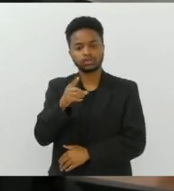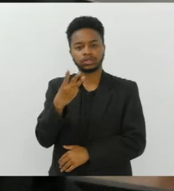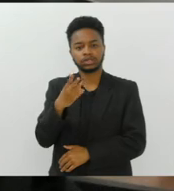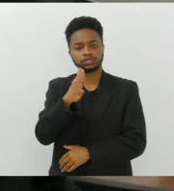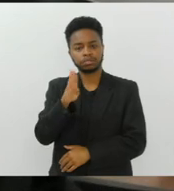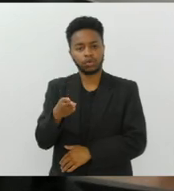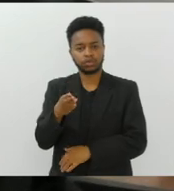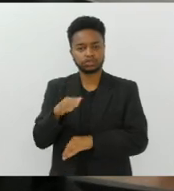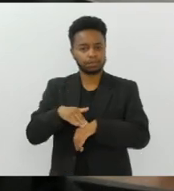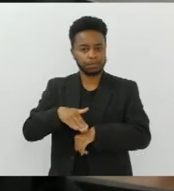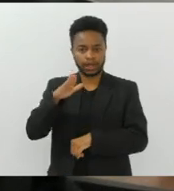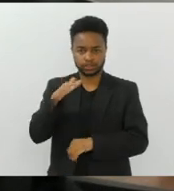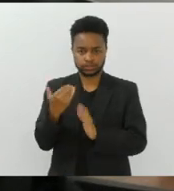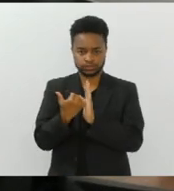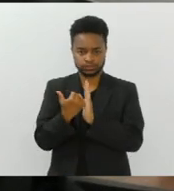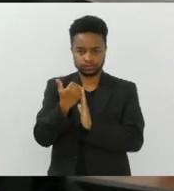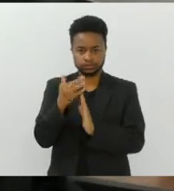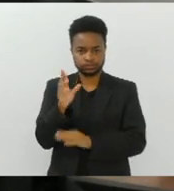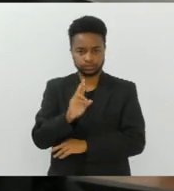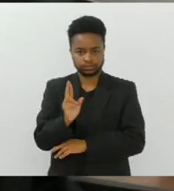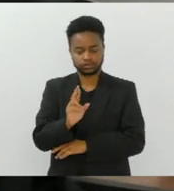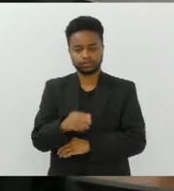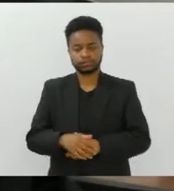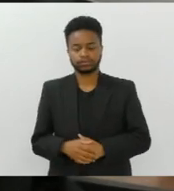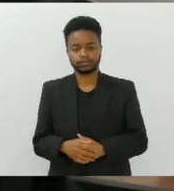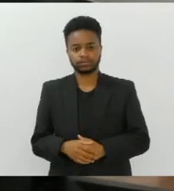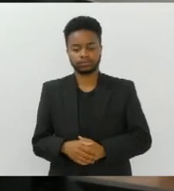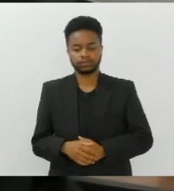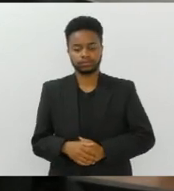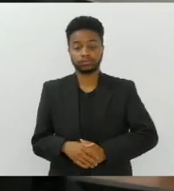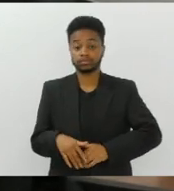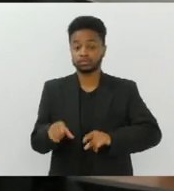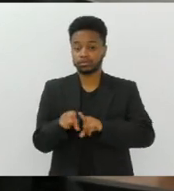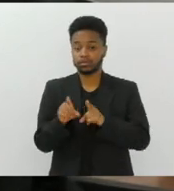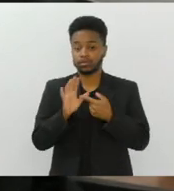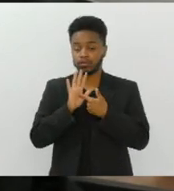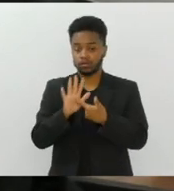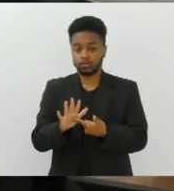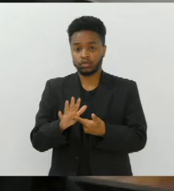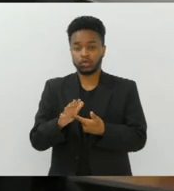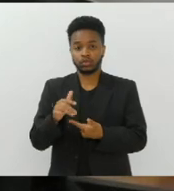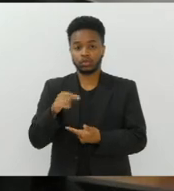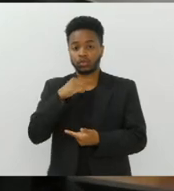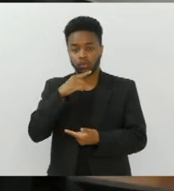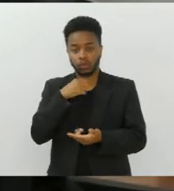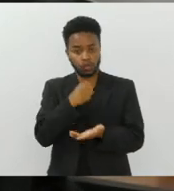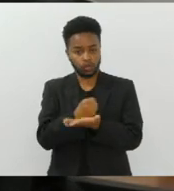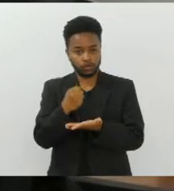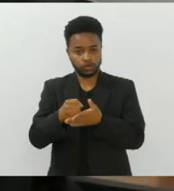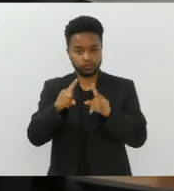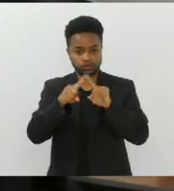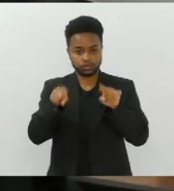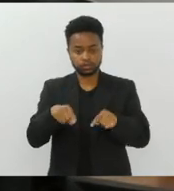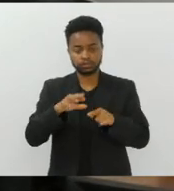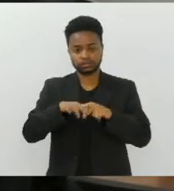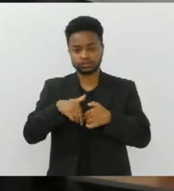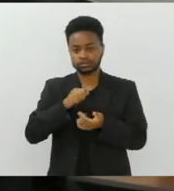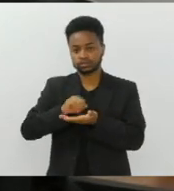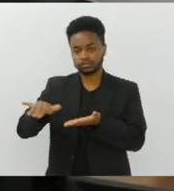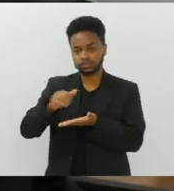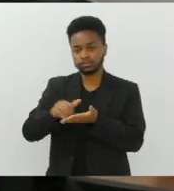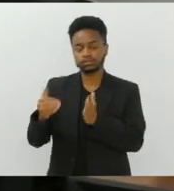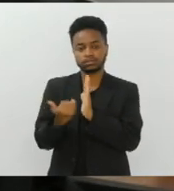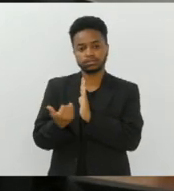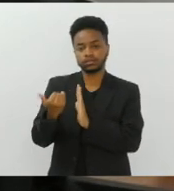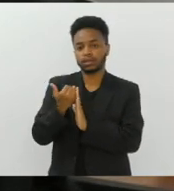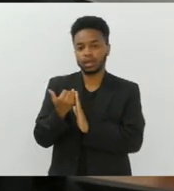bilhões de reais, são os dados que eu disponho. Alegam também desequilíbrios contratuais derivados de gastos excessivos que não teriam